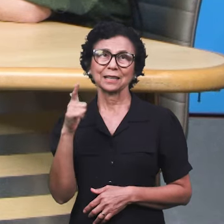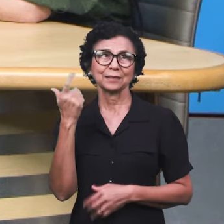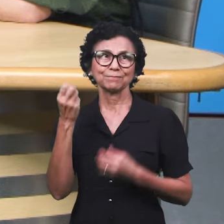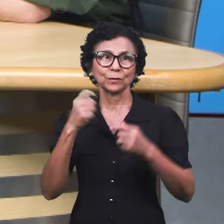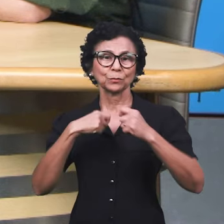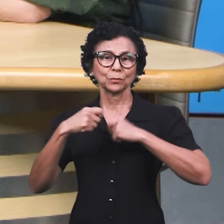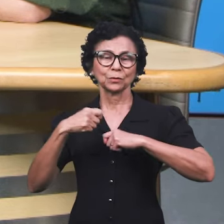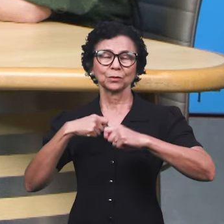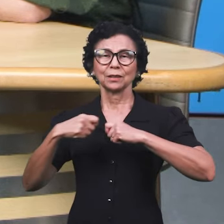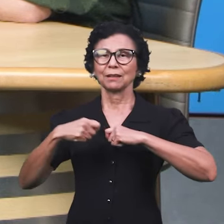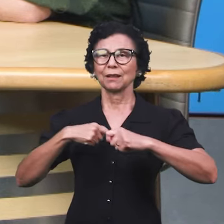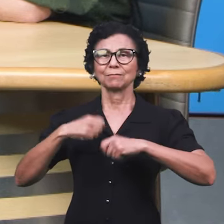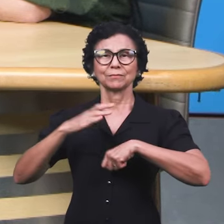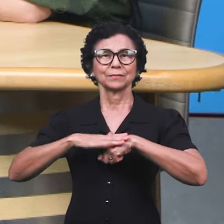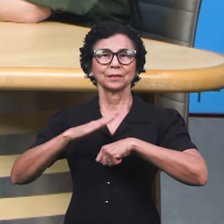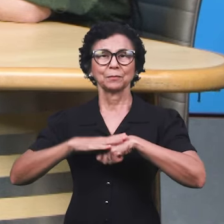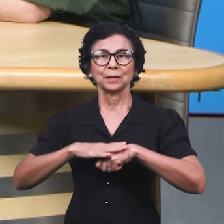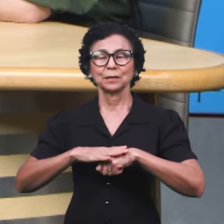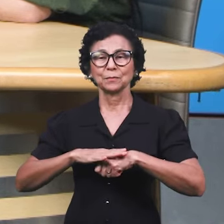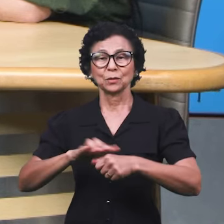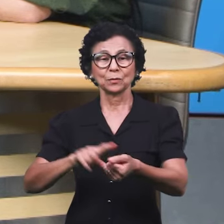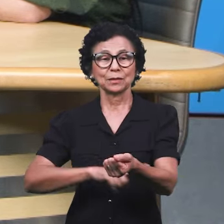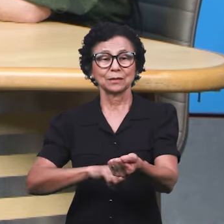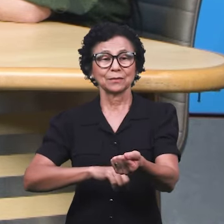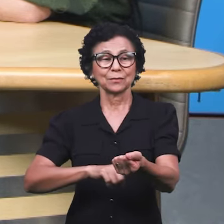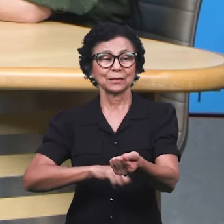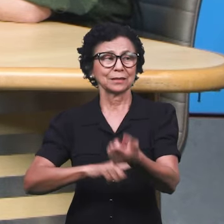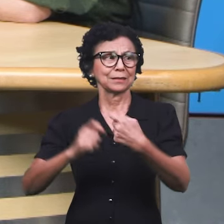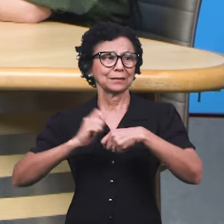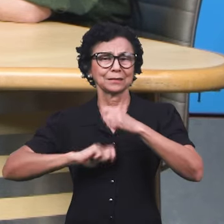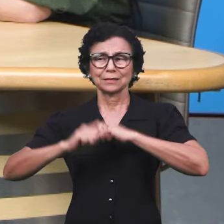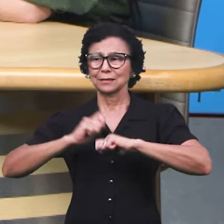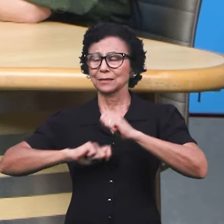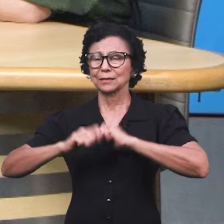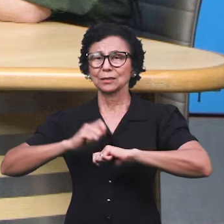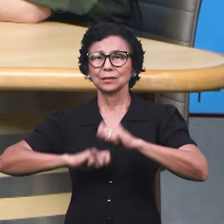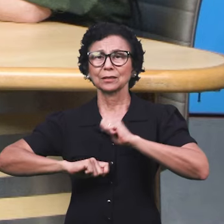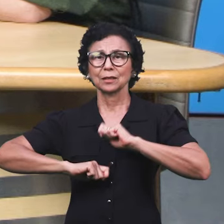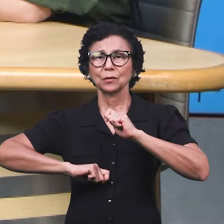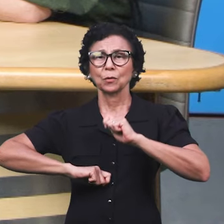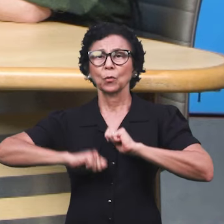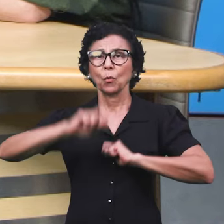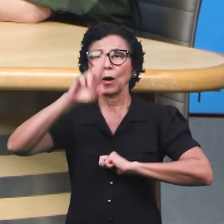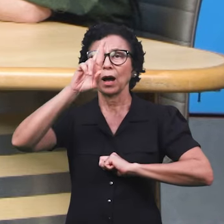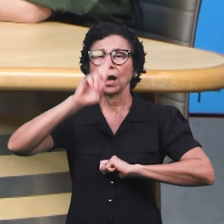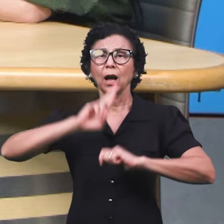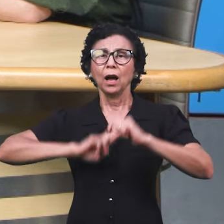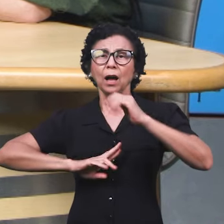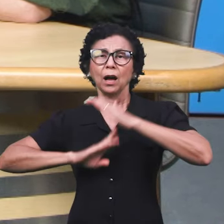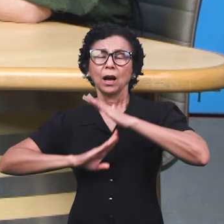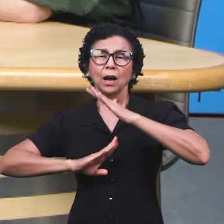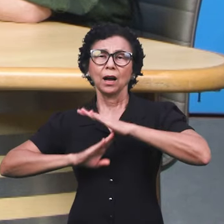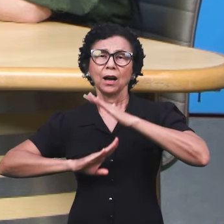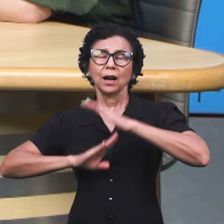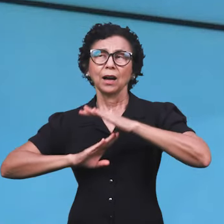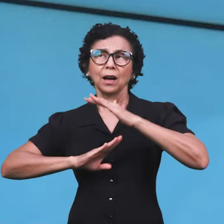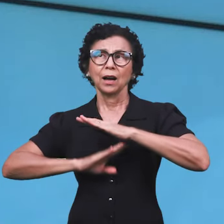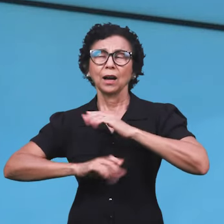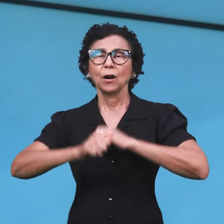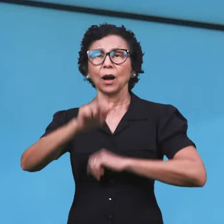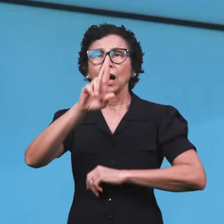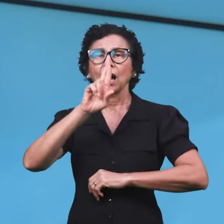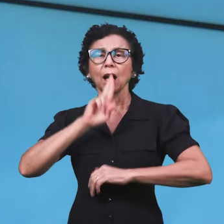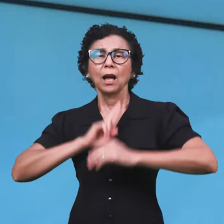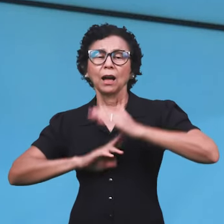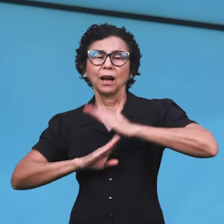vezes, esse estresse, essa incoordenação da própria respiração, sem contar os hormônios que são liberados num fator de